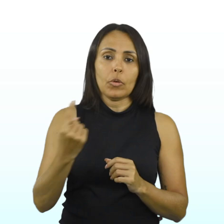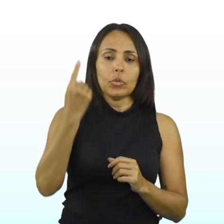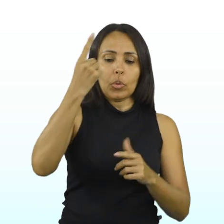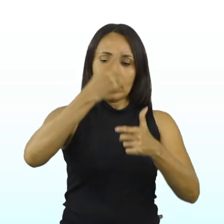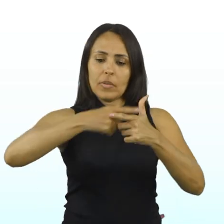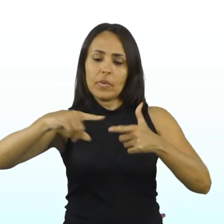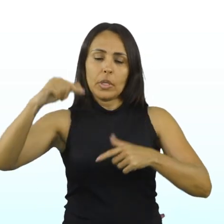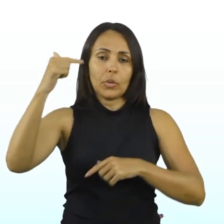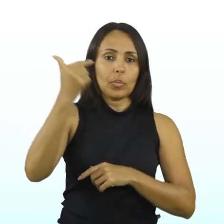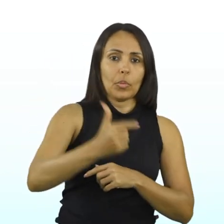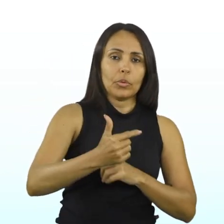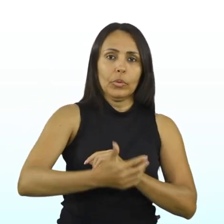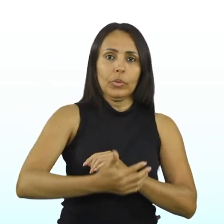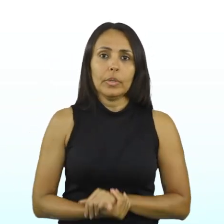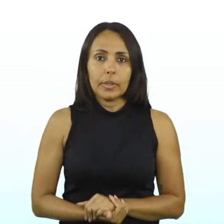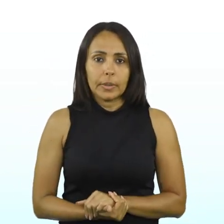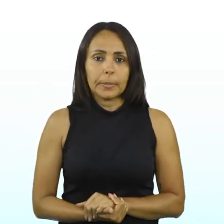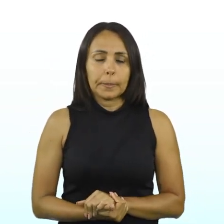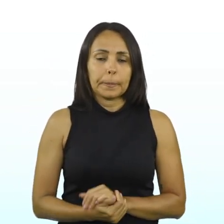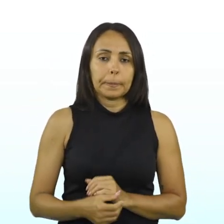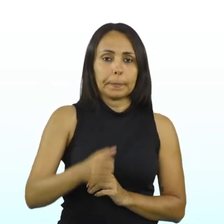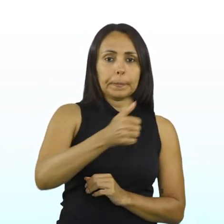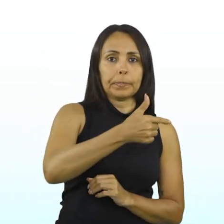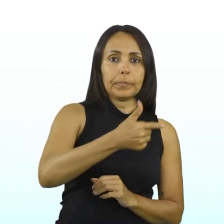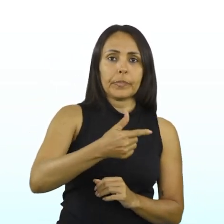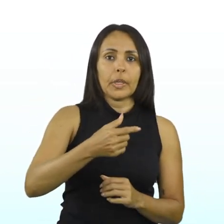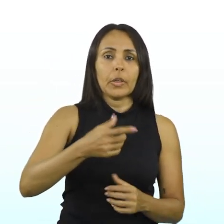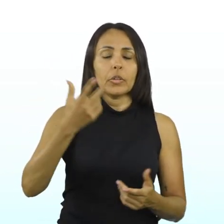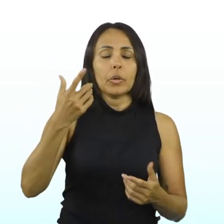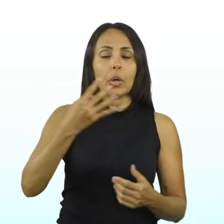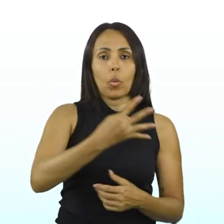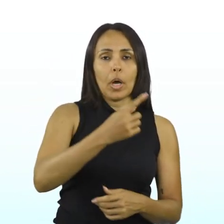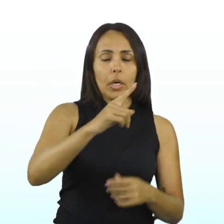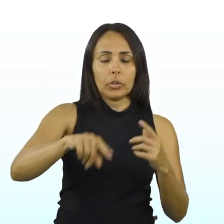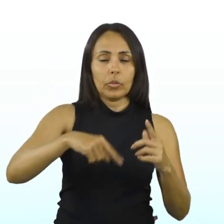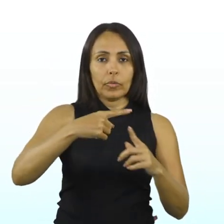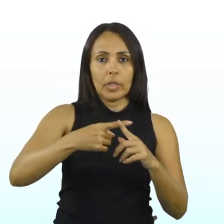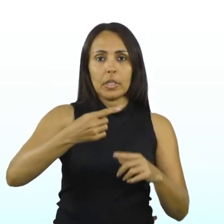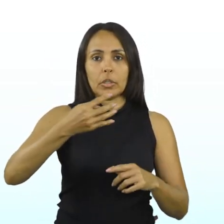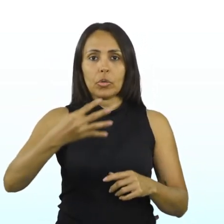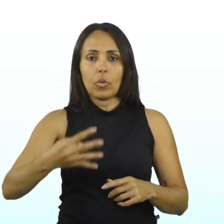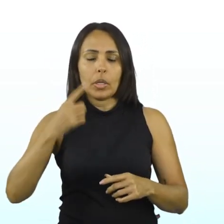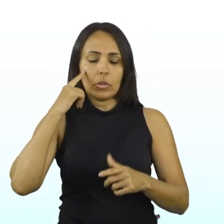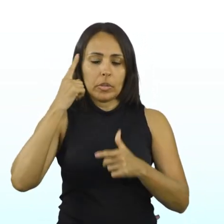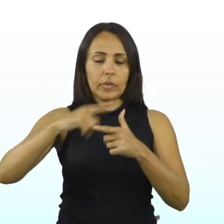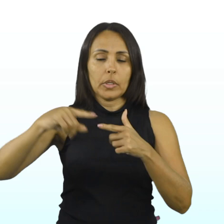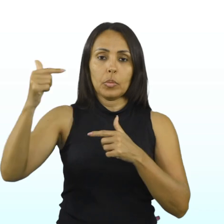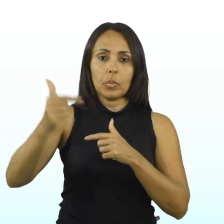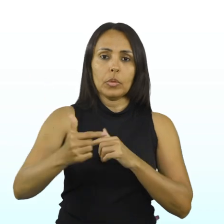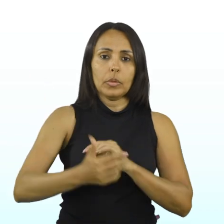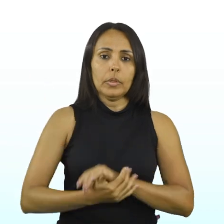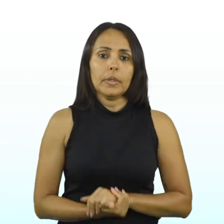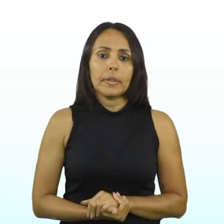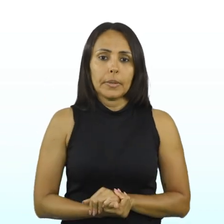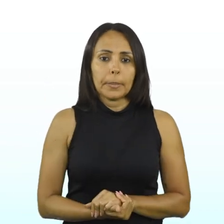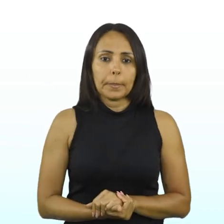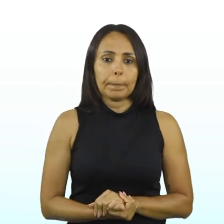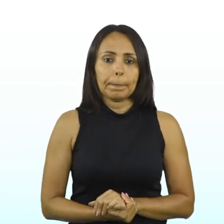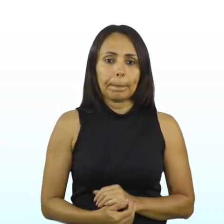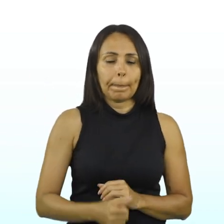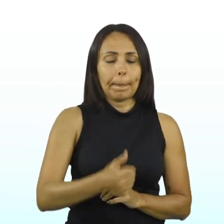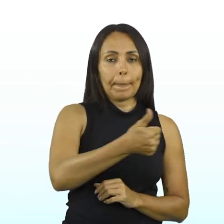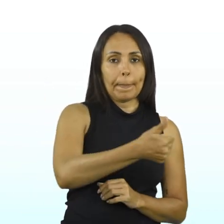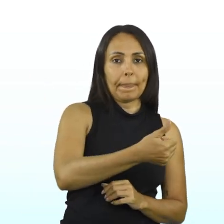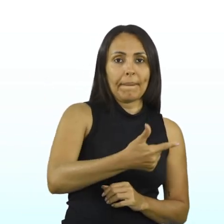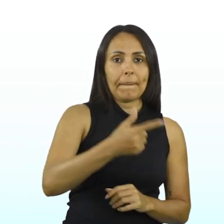por 2. Pegando 12 mais 4 vezes 4, dividido por 2, nós vamos ter aí, ó, no caso, 12 mais